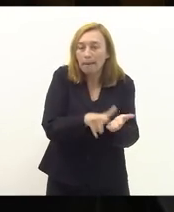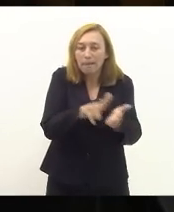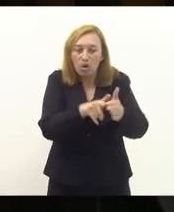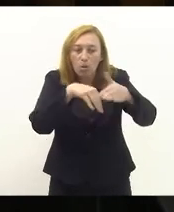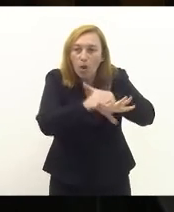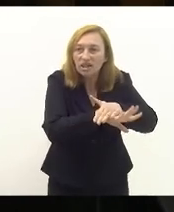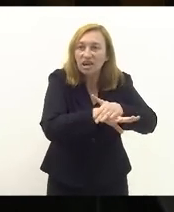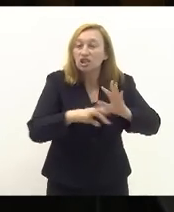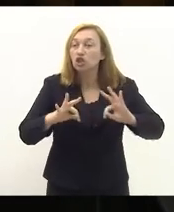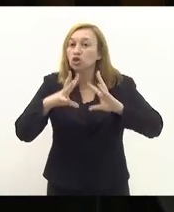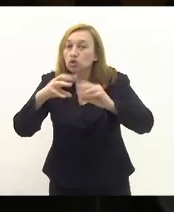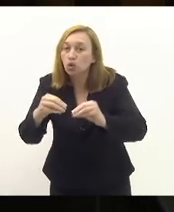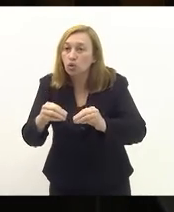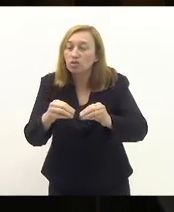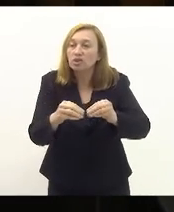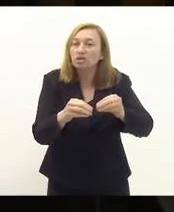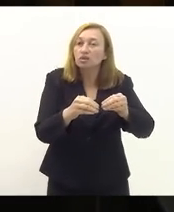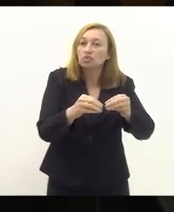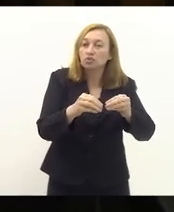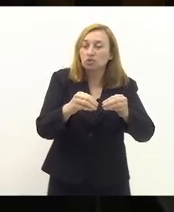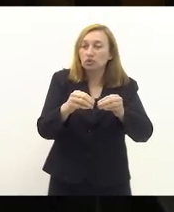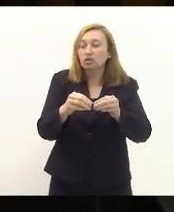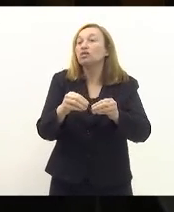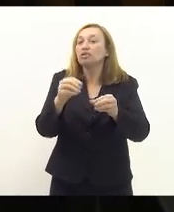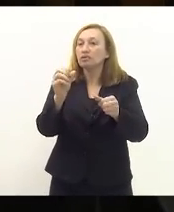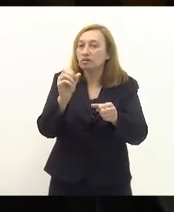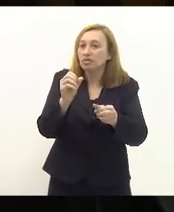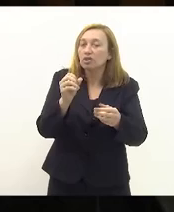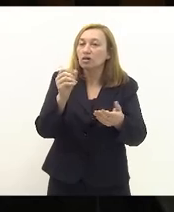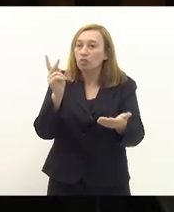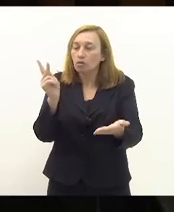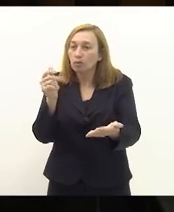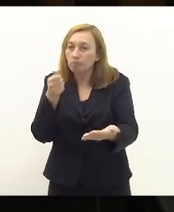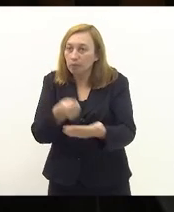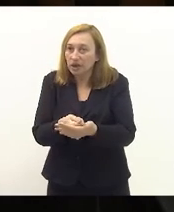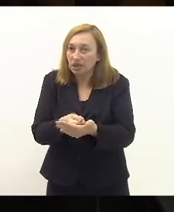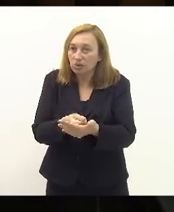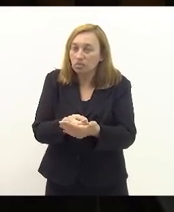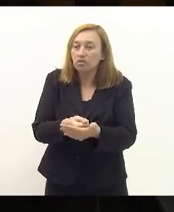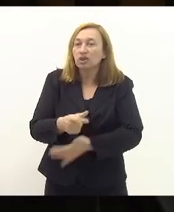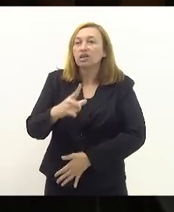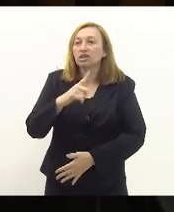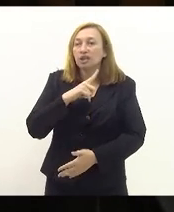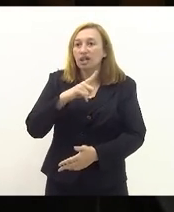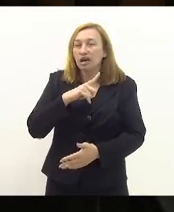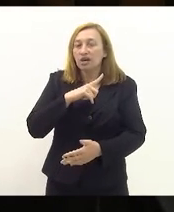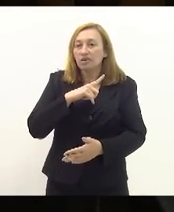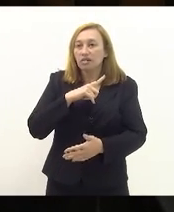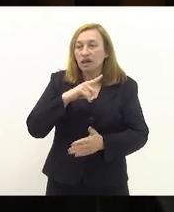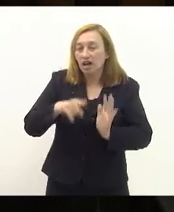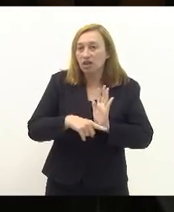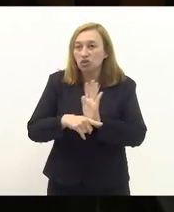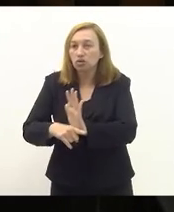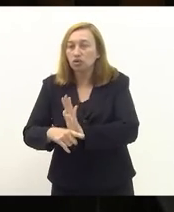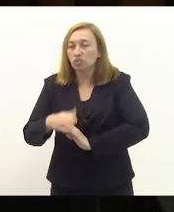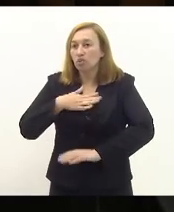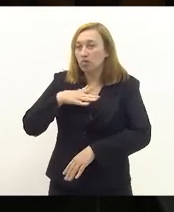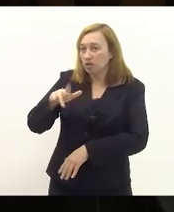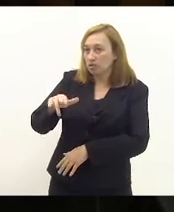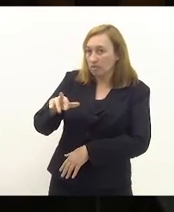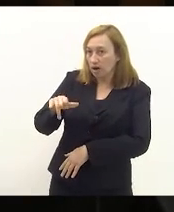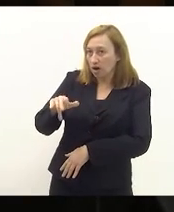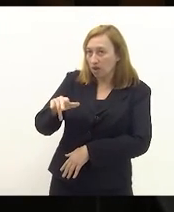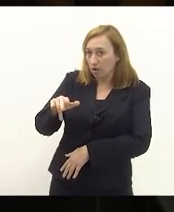todas as medidas assertivas do Washington teve o auxílio do meu irmão que não está presente